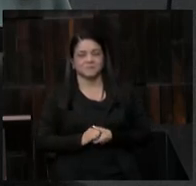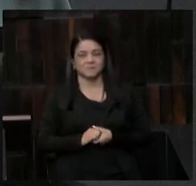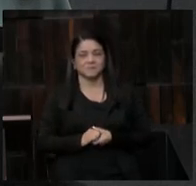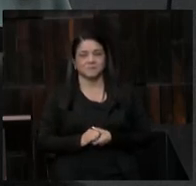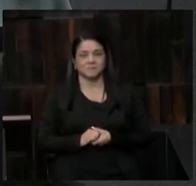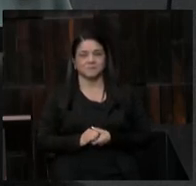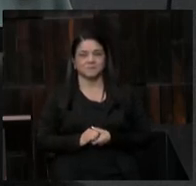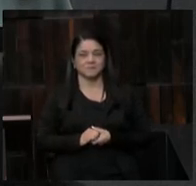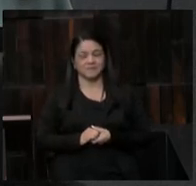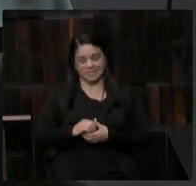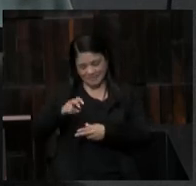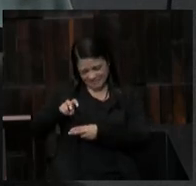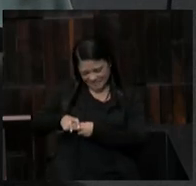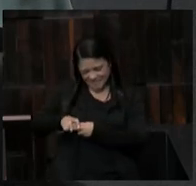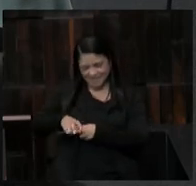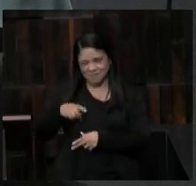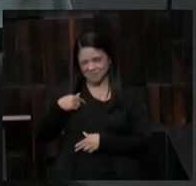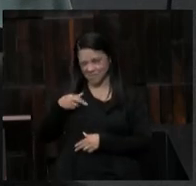Senta aqui, minha irmã.